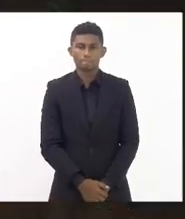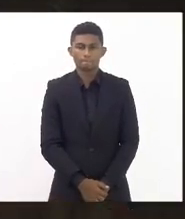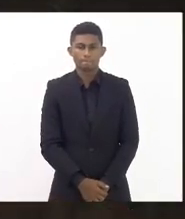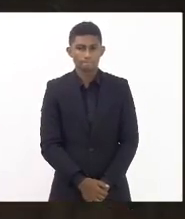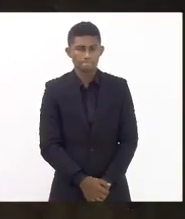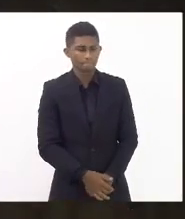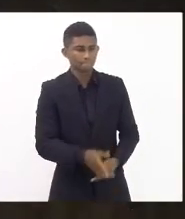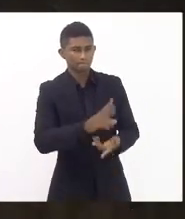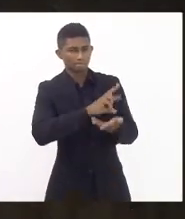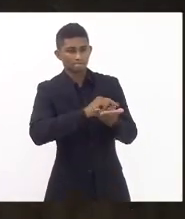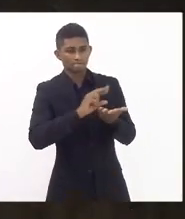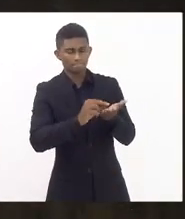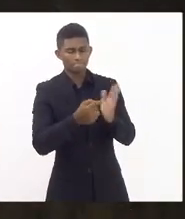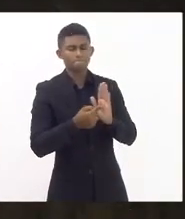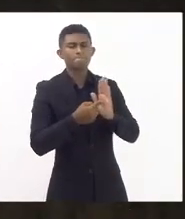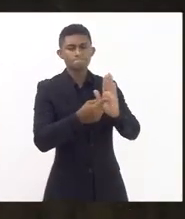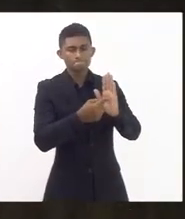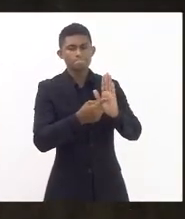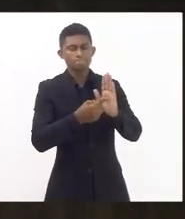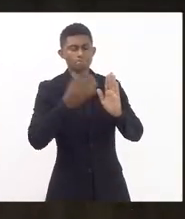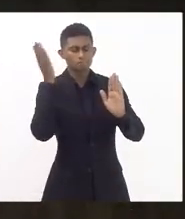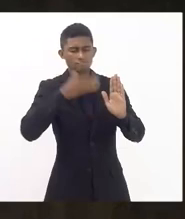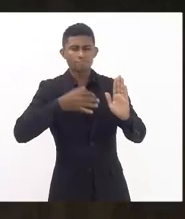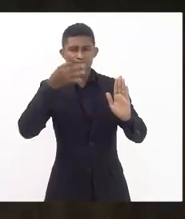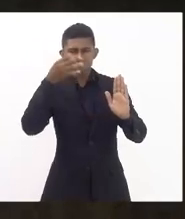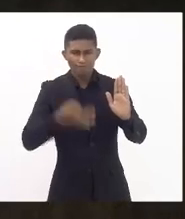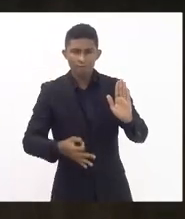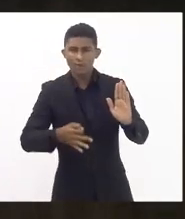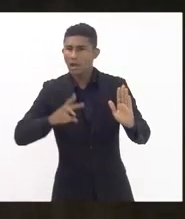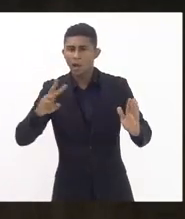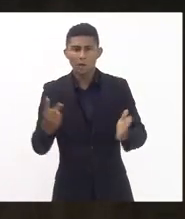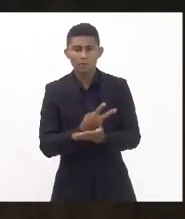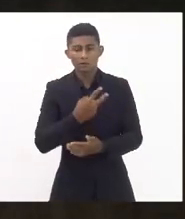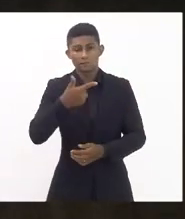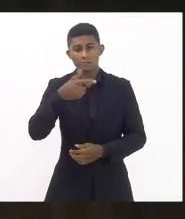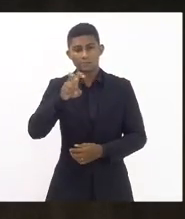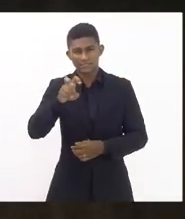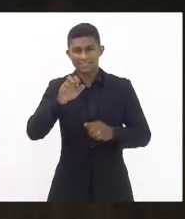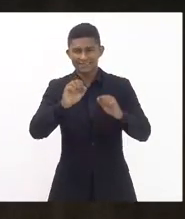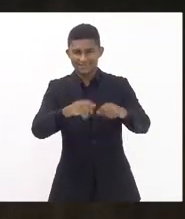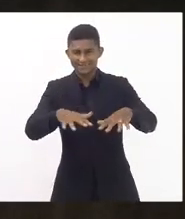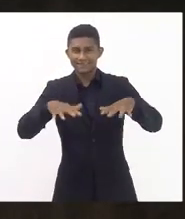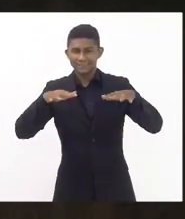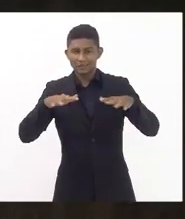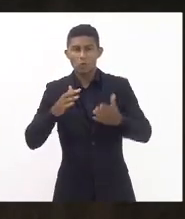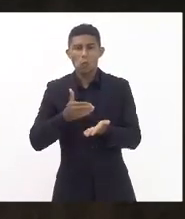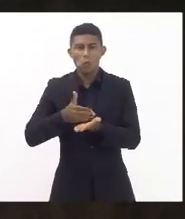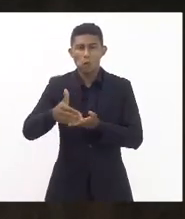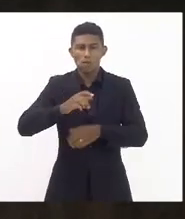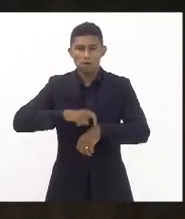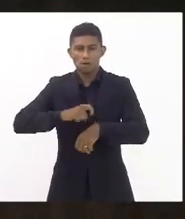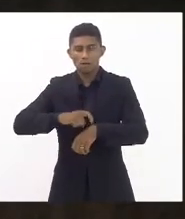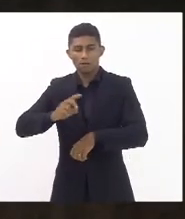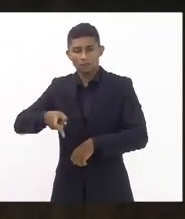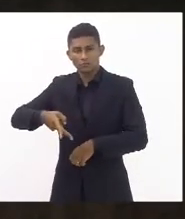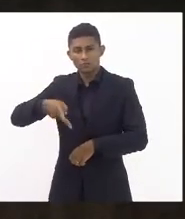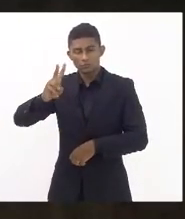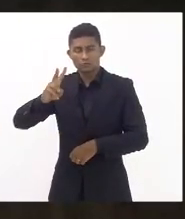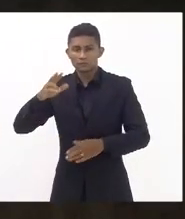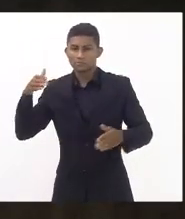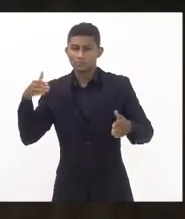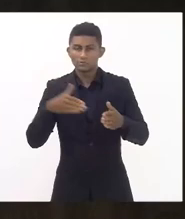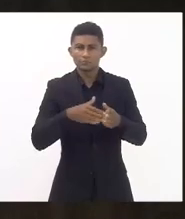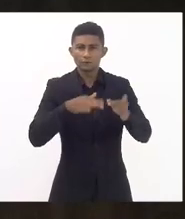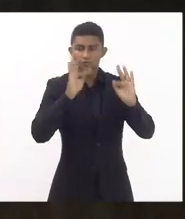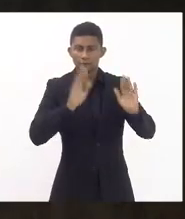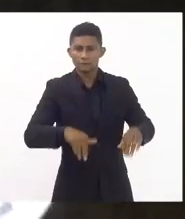Ata reflete com exatidão o ocorrido na 25ª sessão ordinária, que iniciada às 14 horas, encerrou-se às